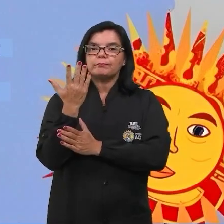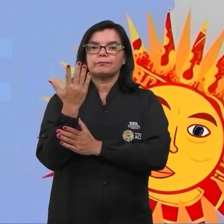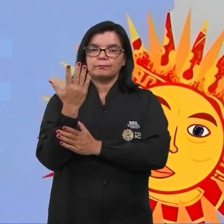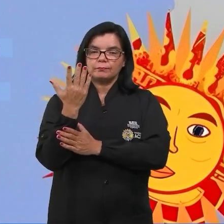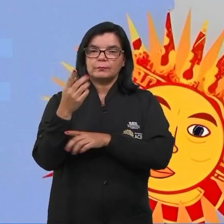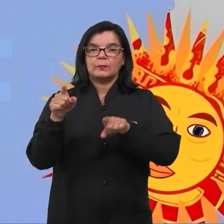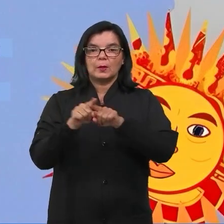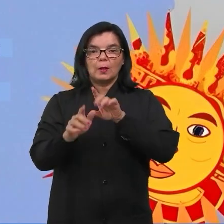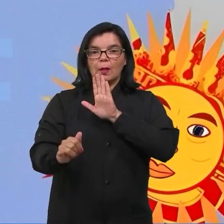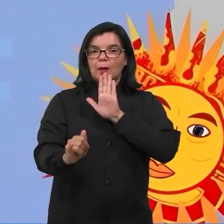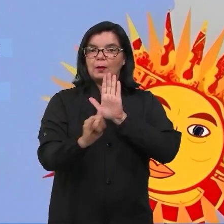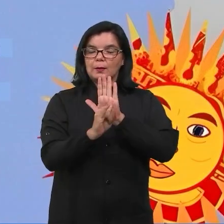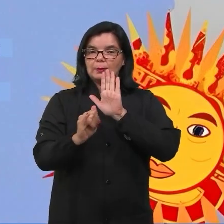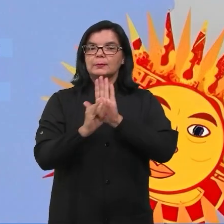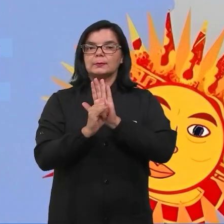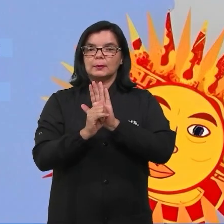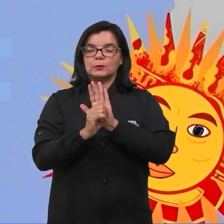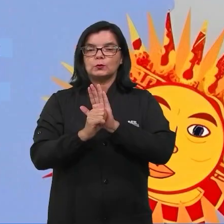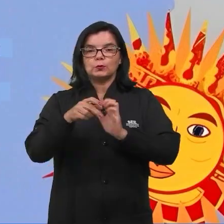la identidade em um pueblo.